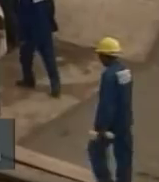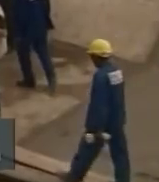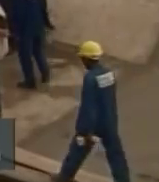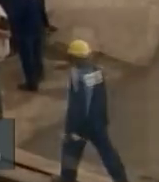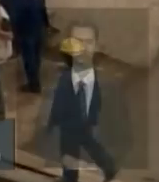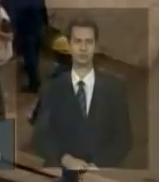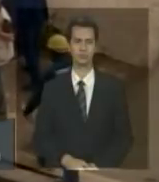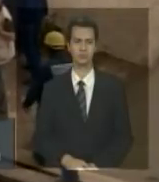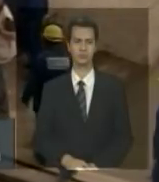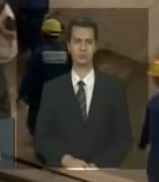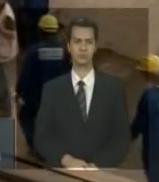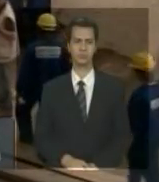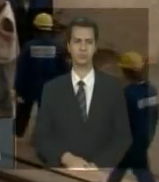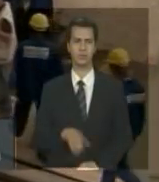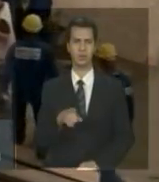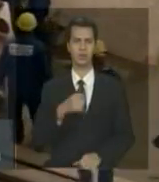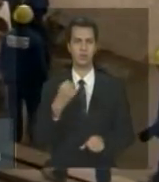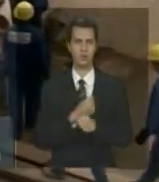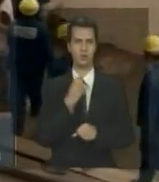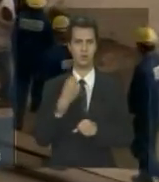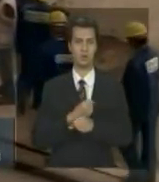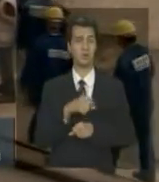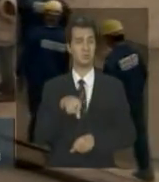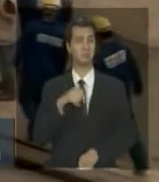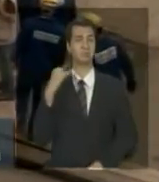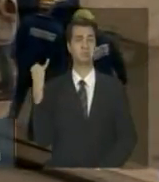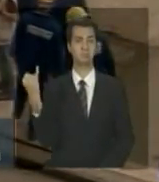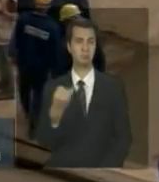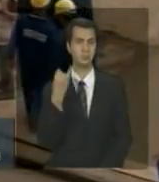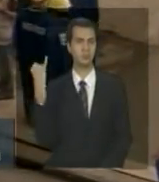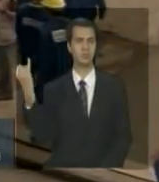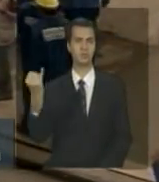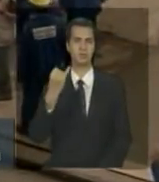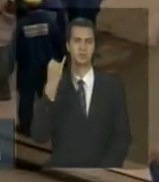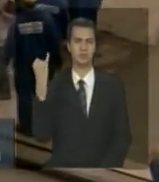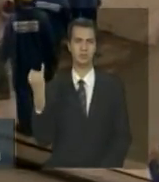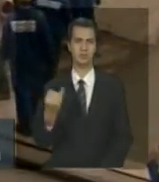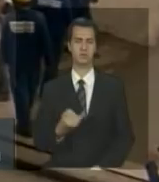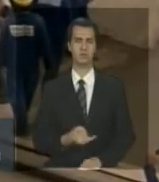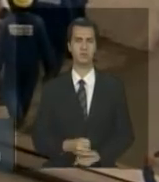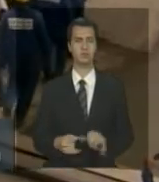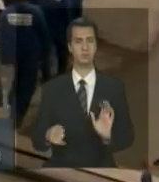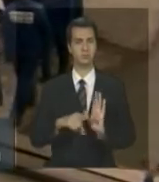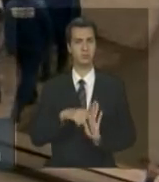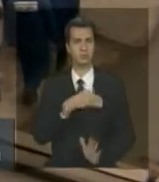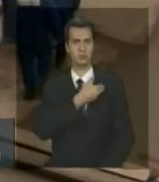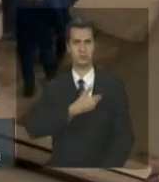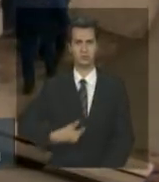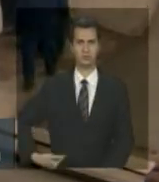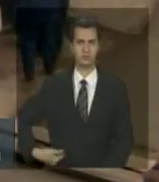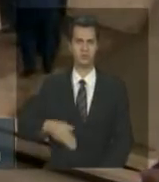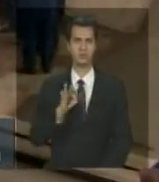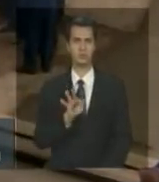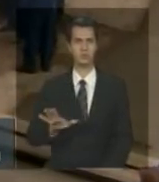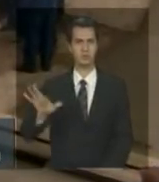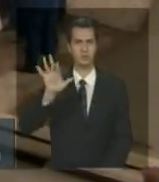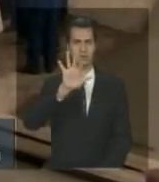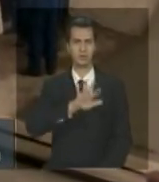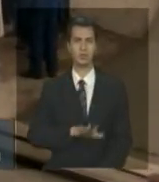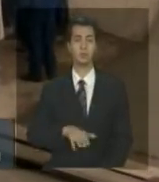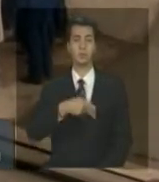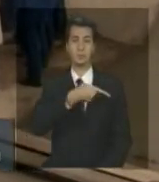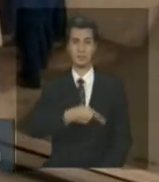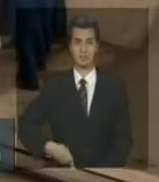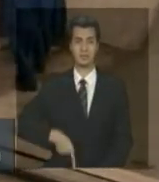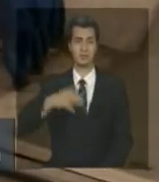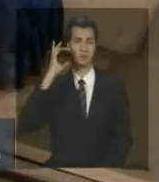É uma obra que está sendo considerada da maior importância para o governo. Segundo a presidenta